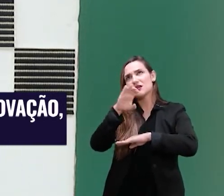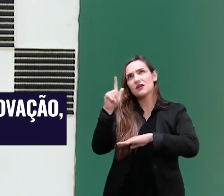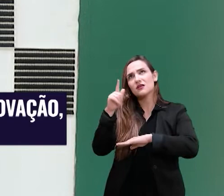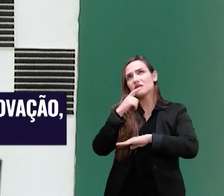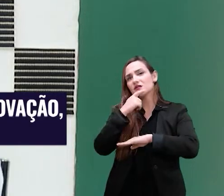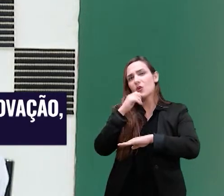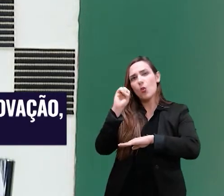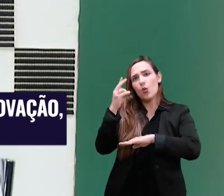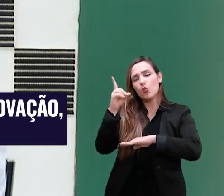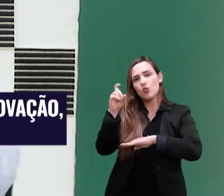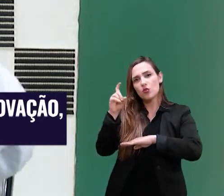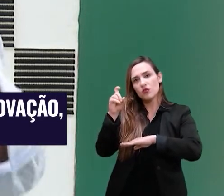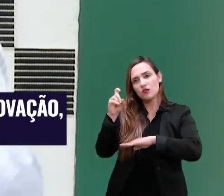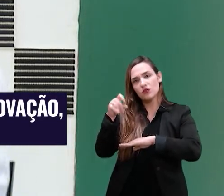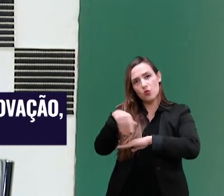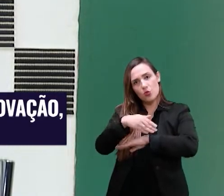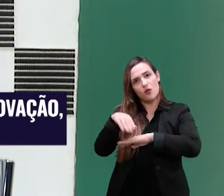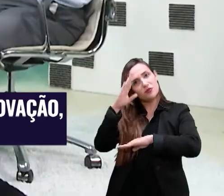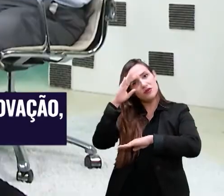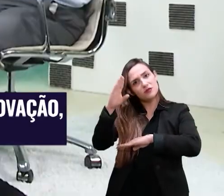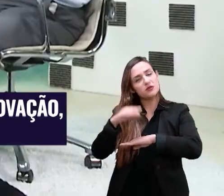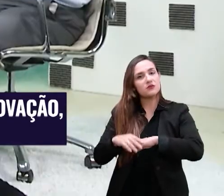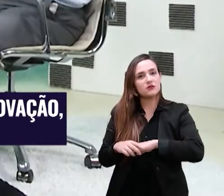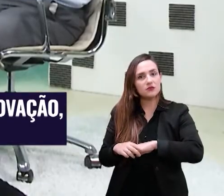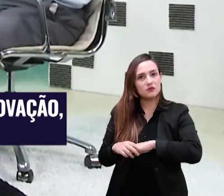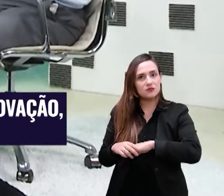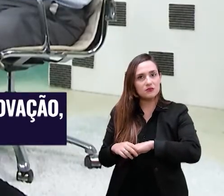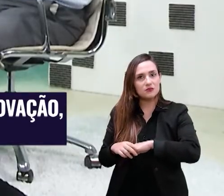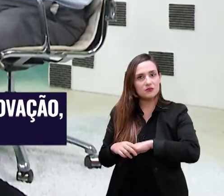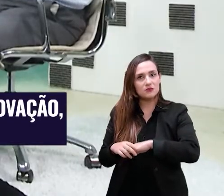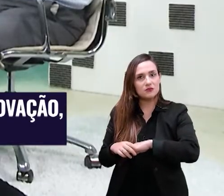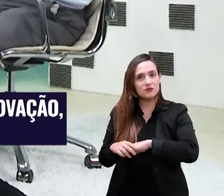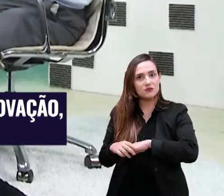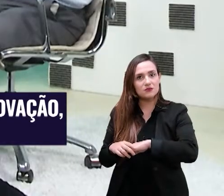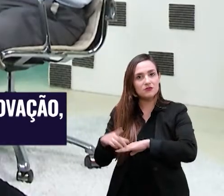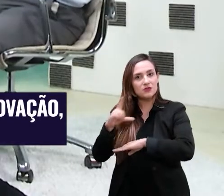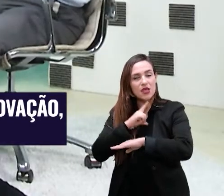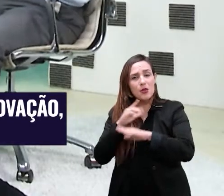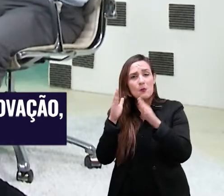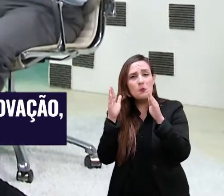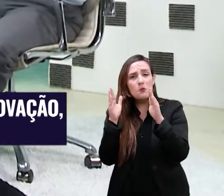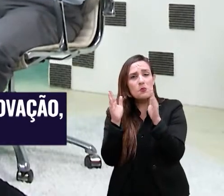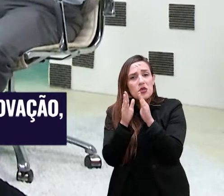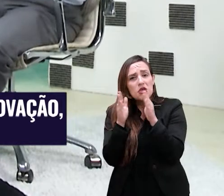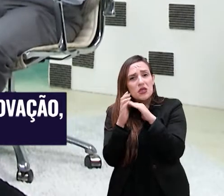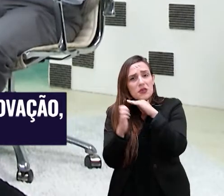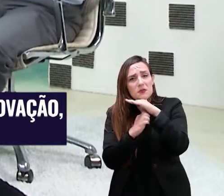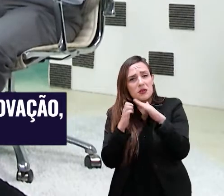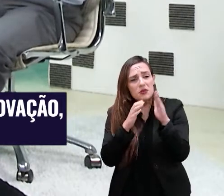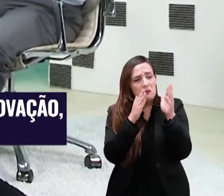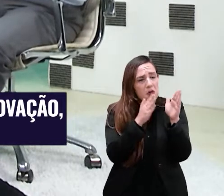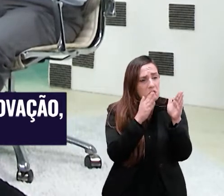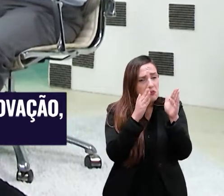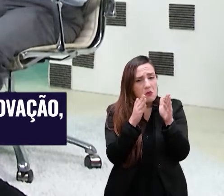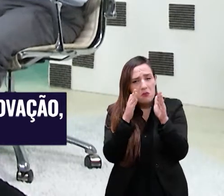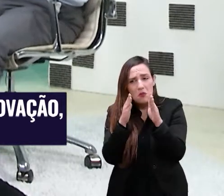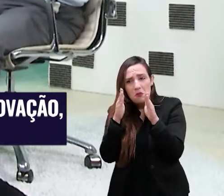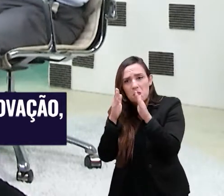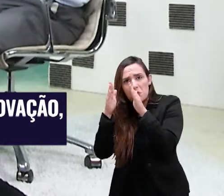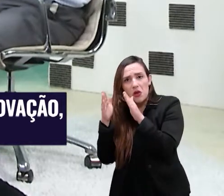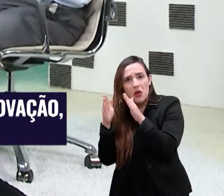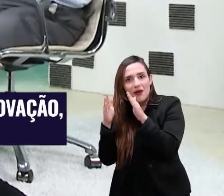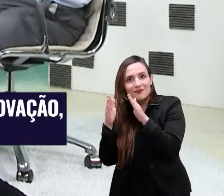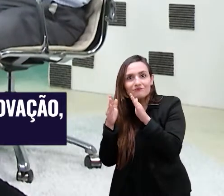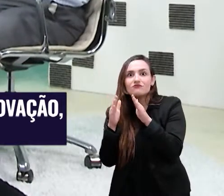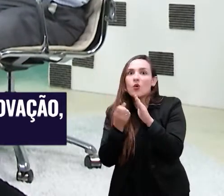em Campo Grande ou em Dourados, a rua principal. Quantos pequenos negócios tem nessa rua? Quantos empregos estão gerando